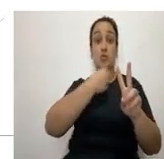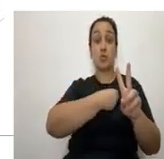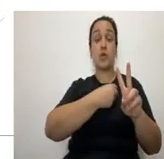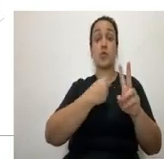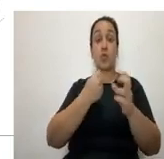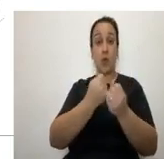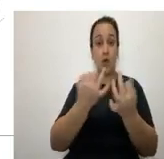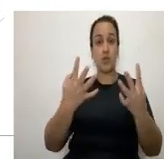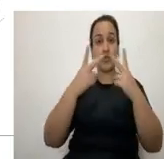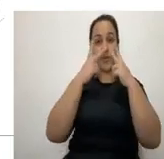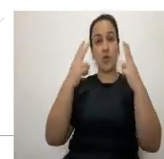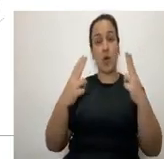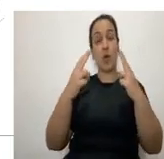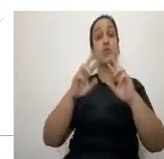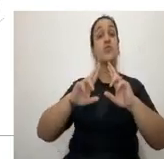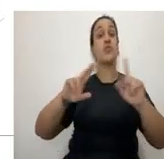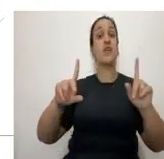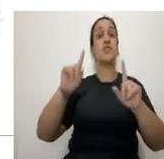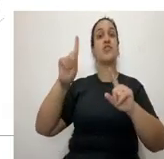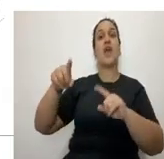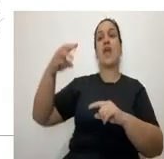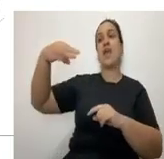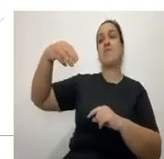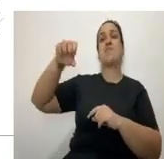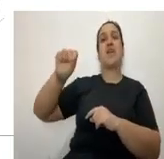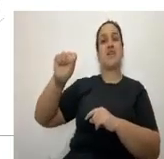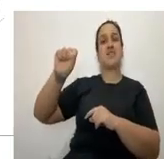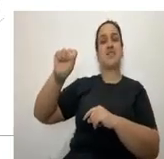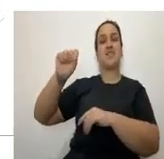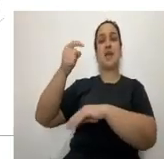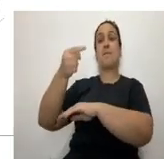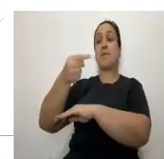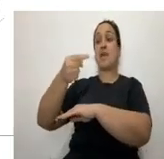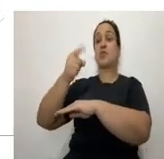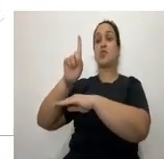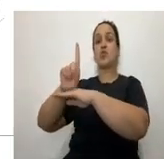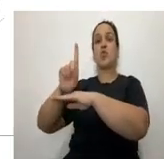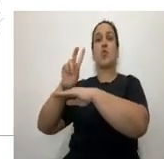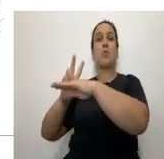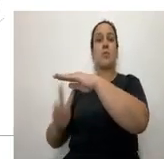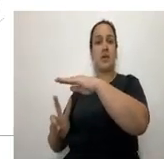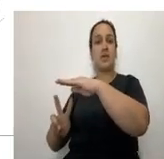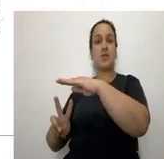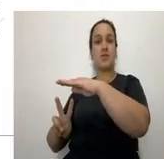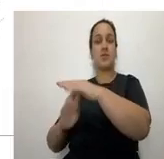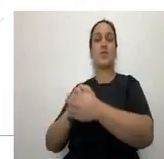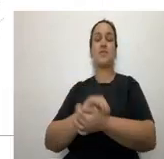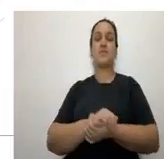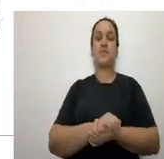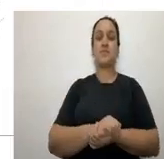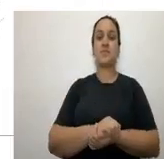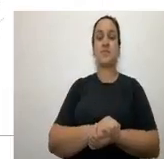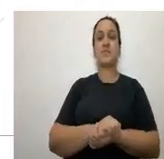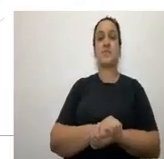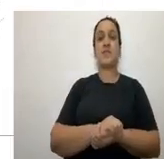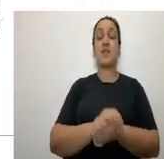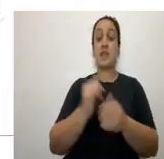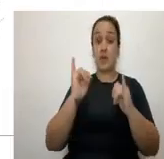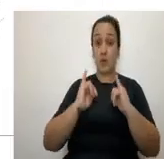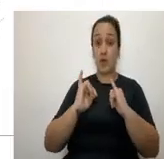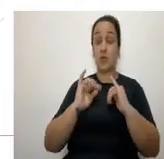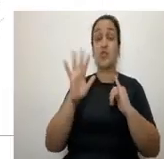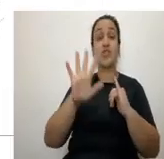quânticos iguais ao segundo e difere nesse aqui, que é no primeiro mais meio, no segundo menos